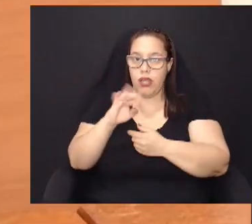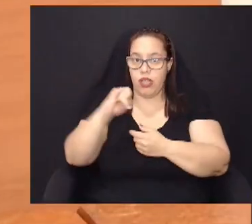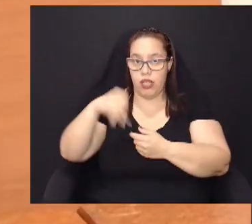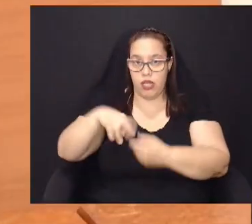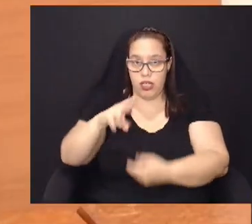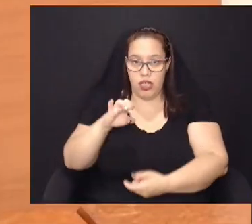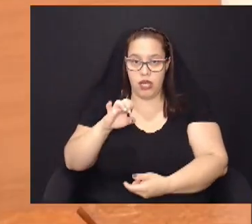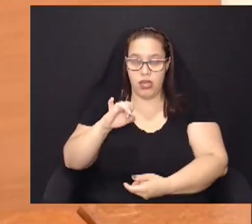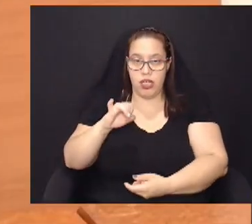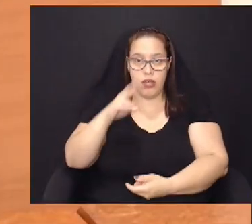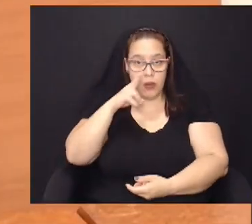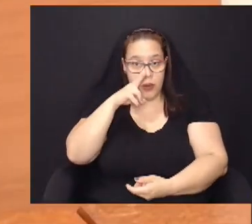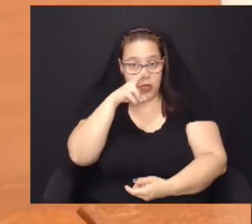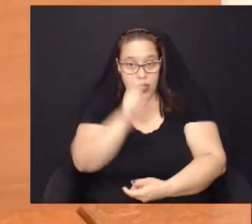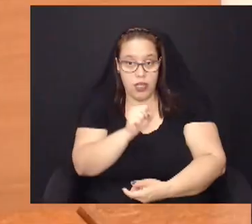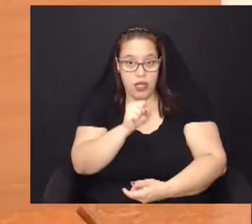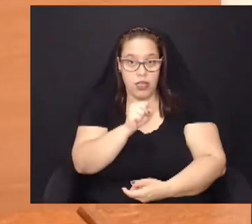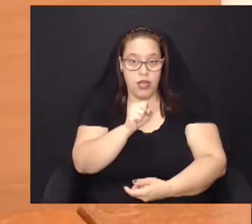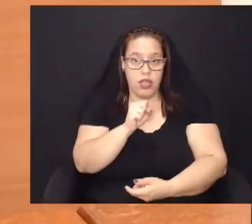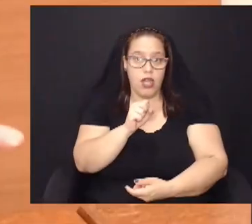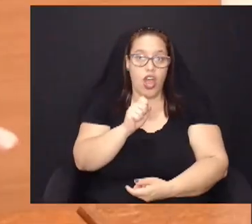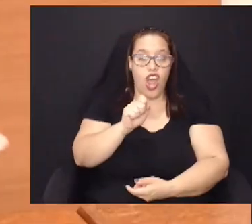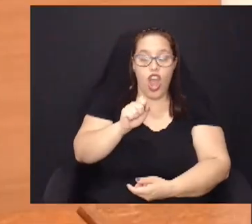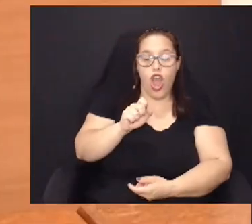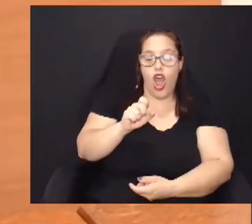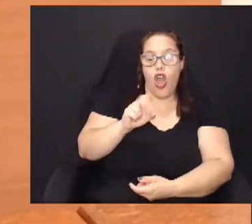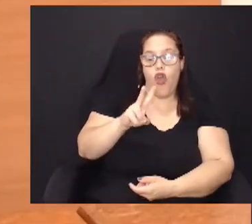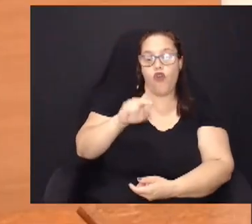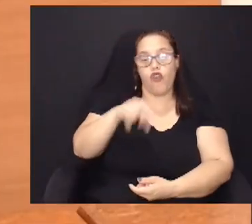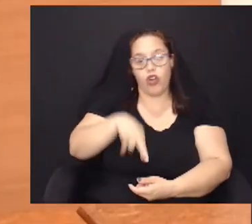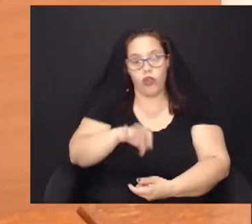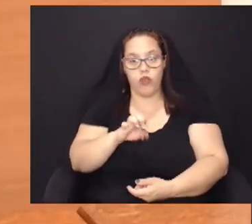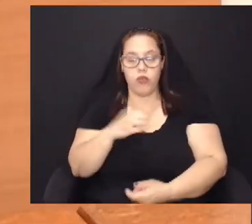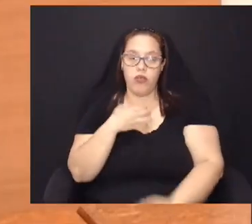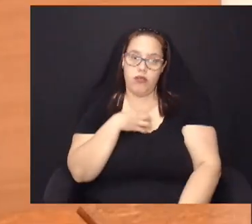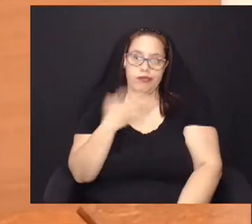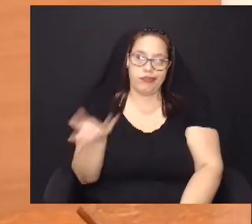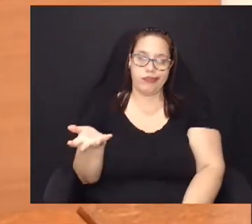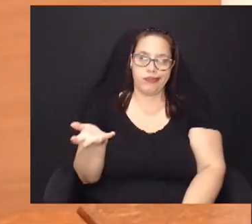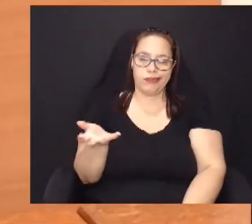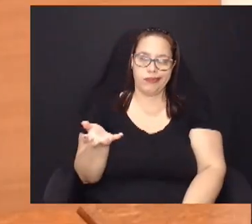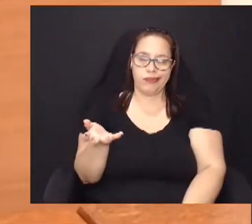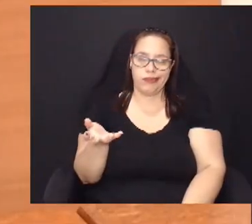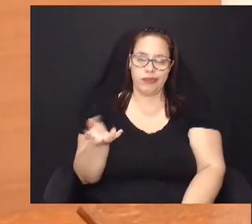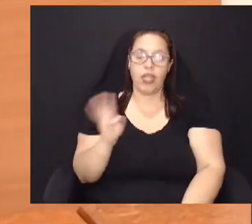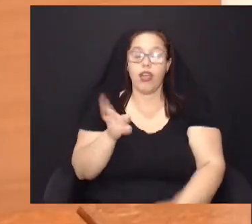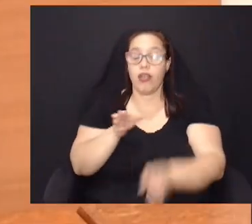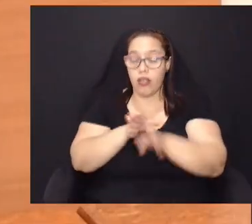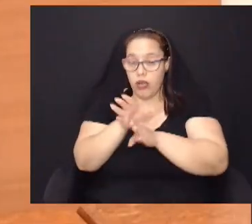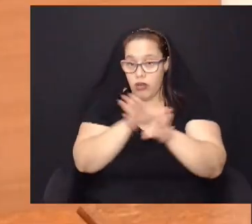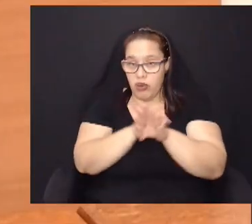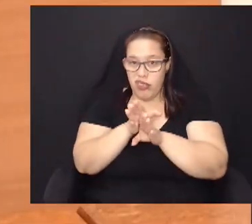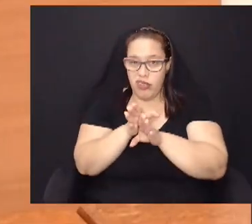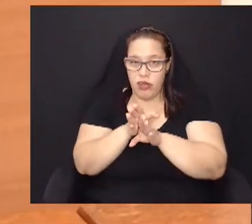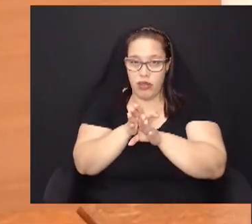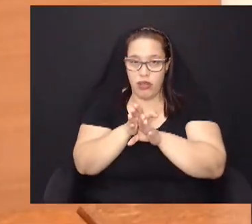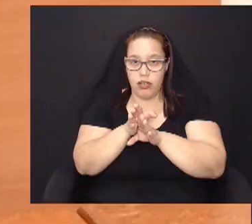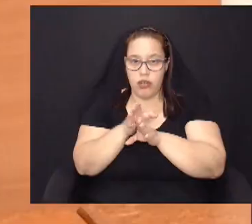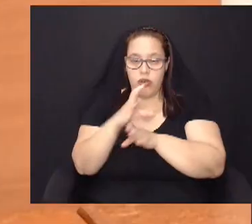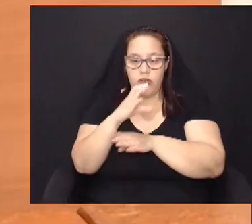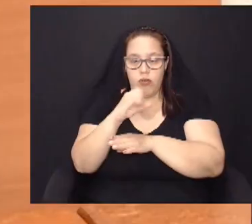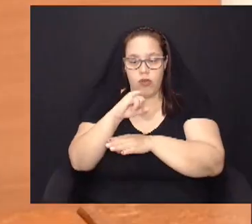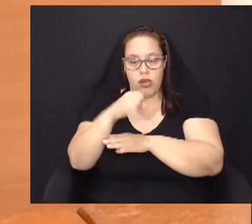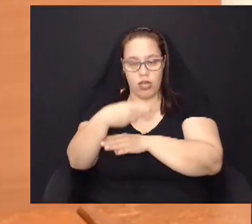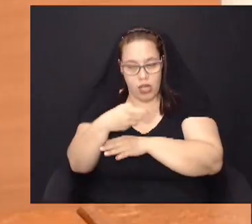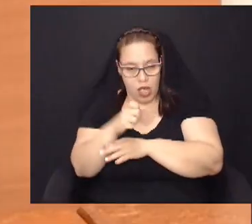intensidade e volume. É isso que é o bom senso. Então, o que eu sempre oriento? Se vai pôr uma caixa de som, um